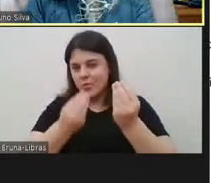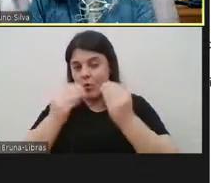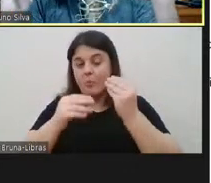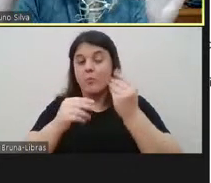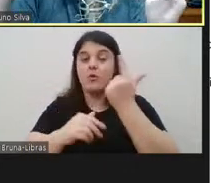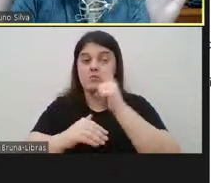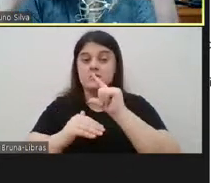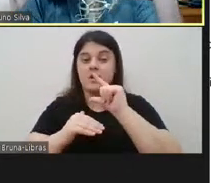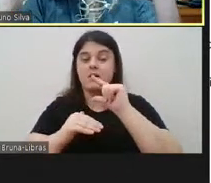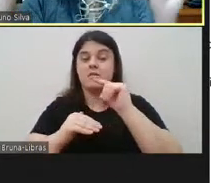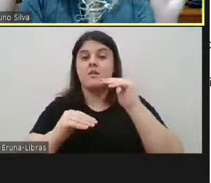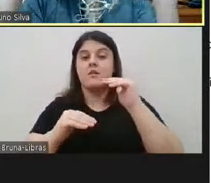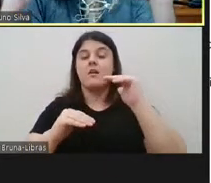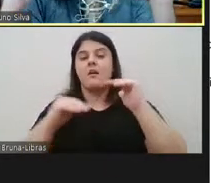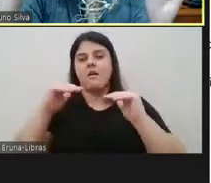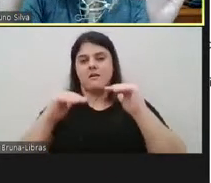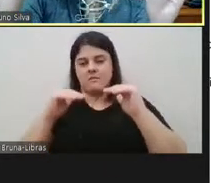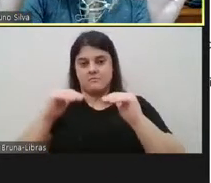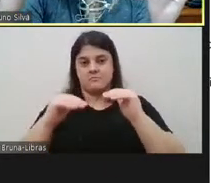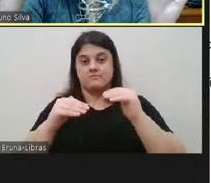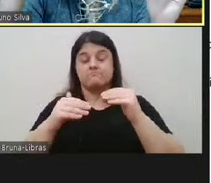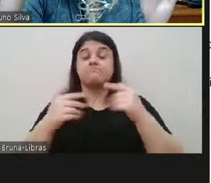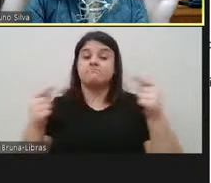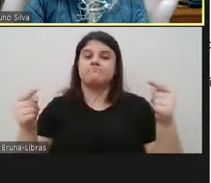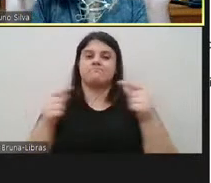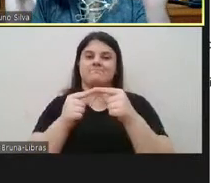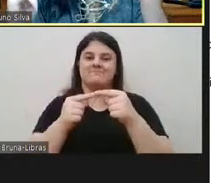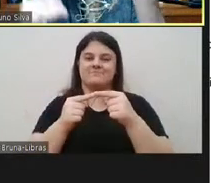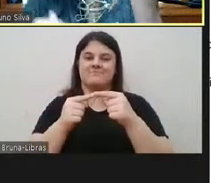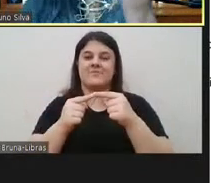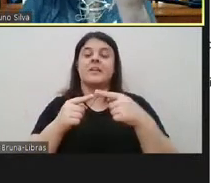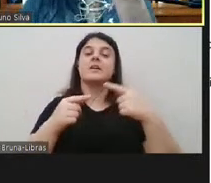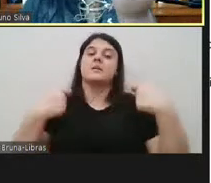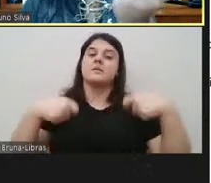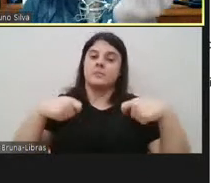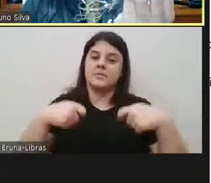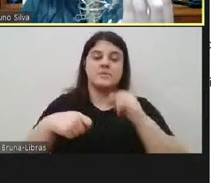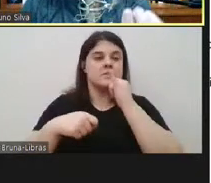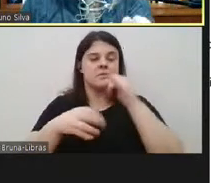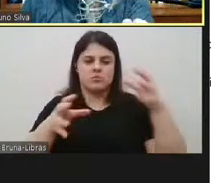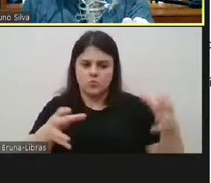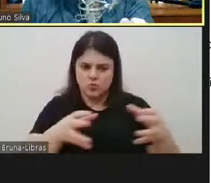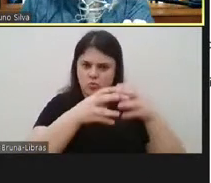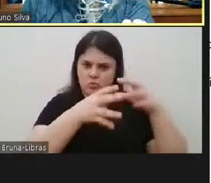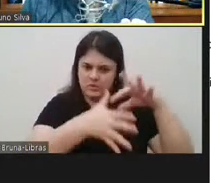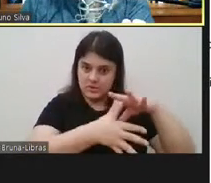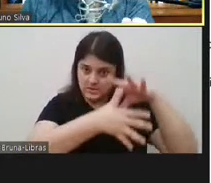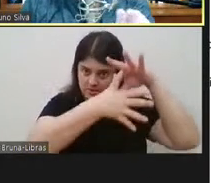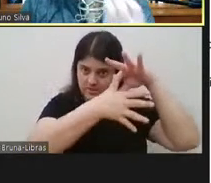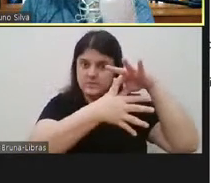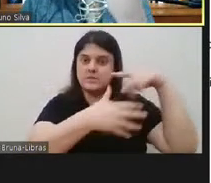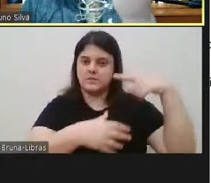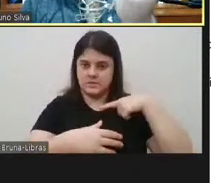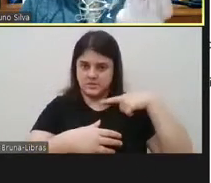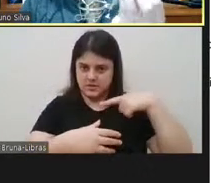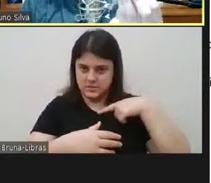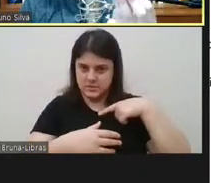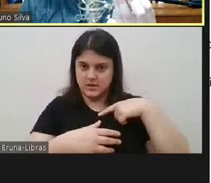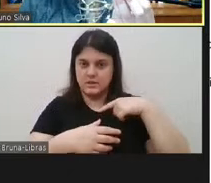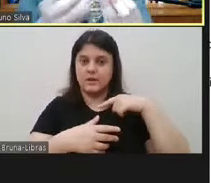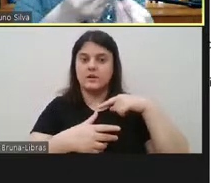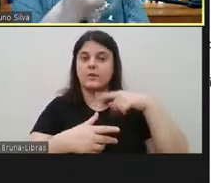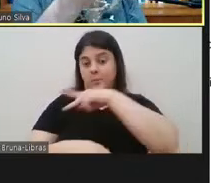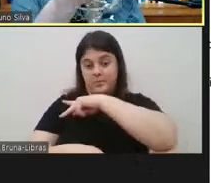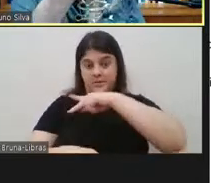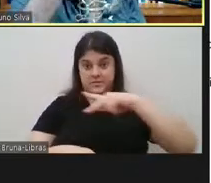uma ideia de Equilíbrio essa ideia daquele o poder vem daí então você teria que ter uma liderança Nacional vamos assim seria